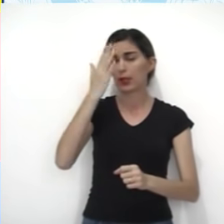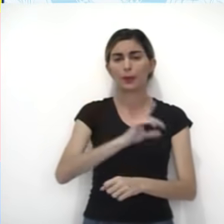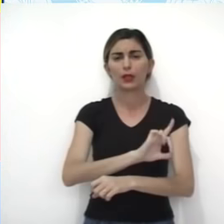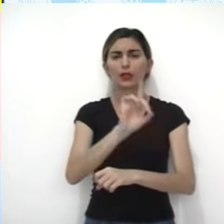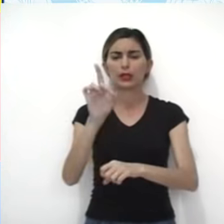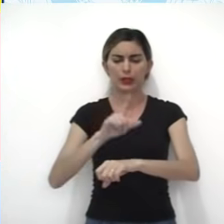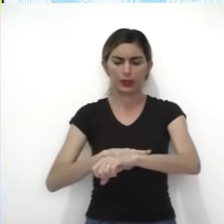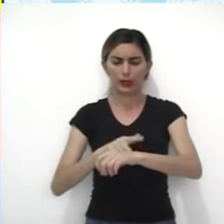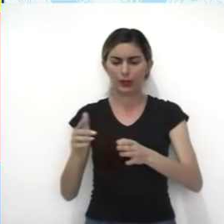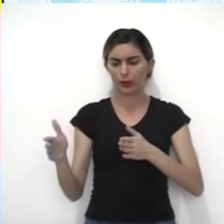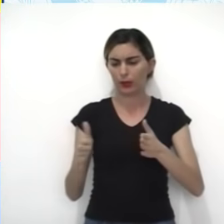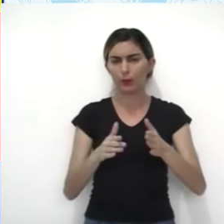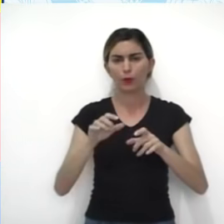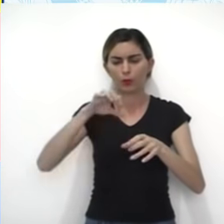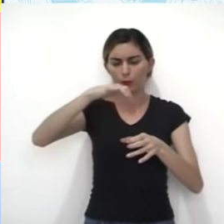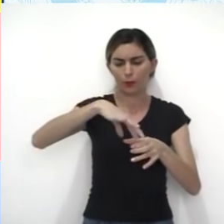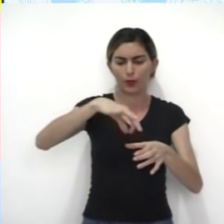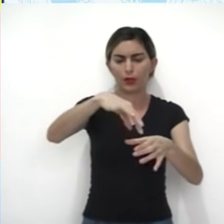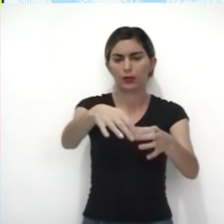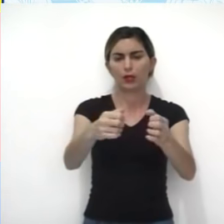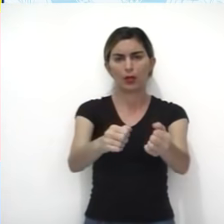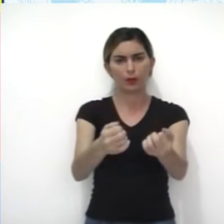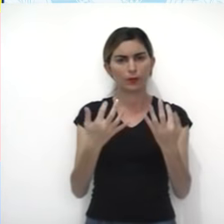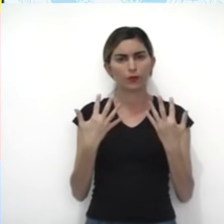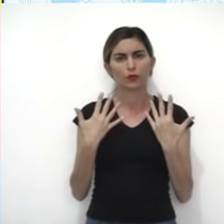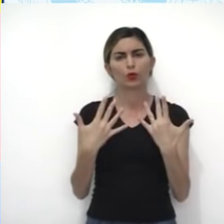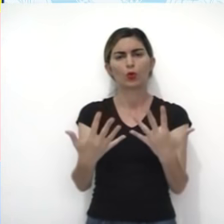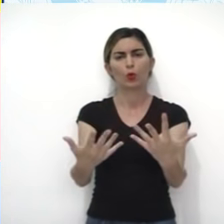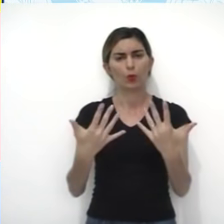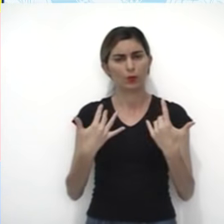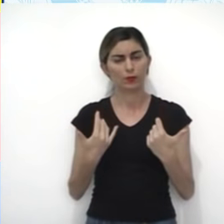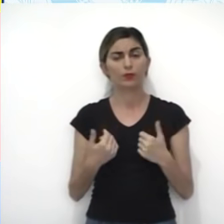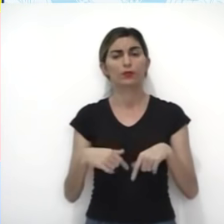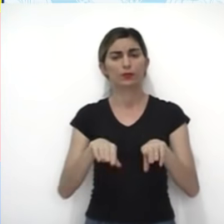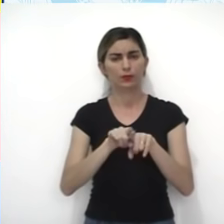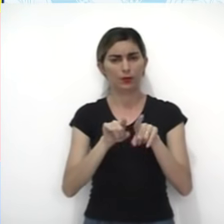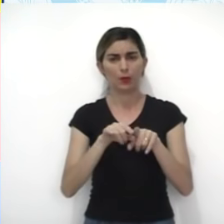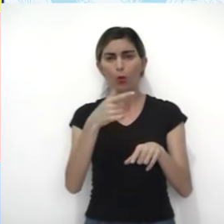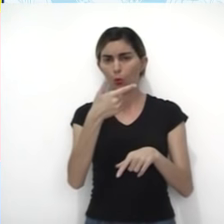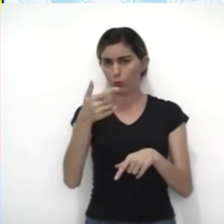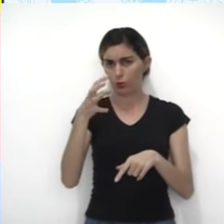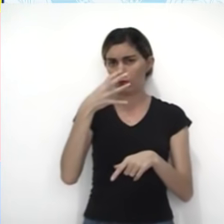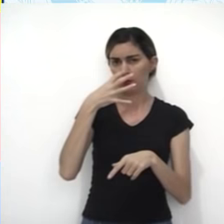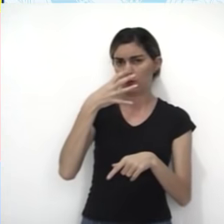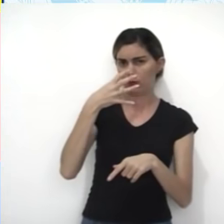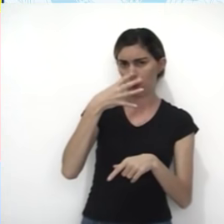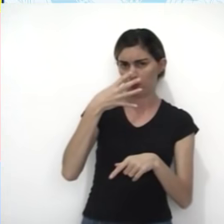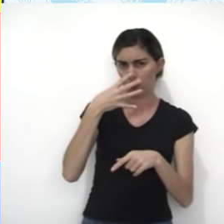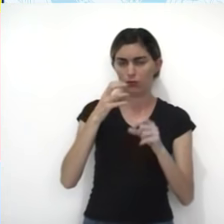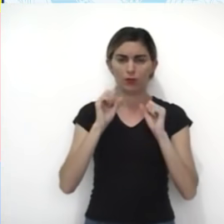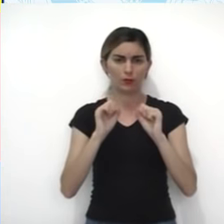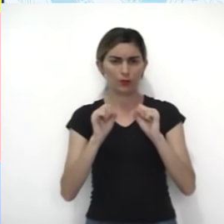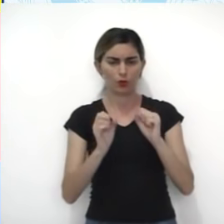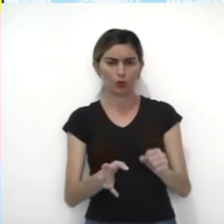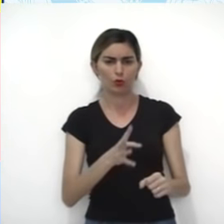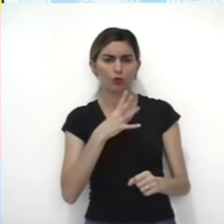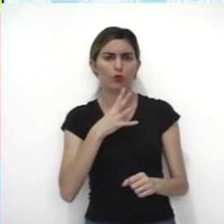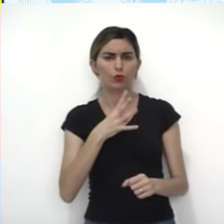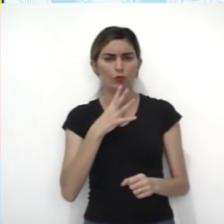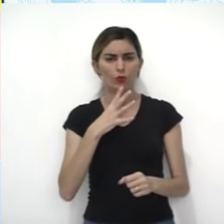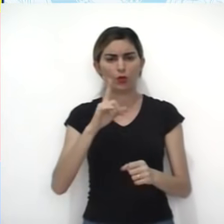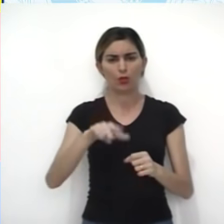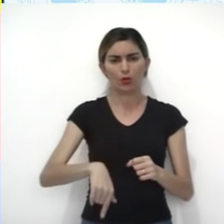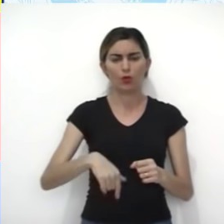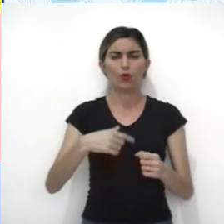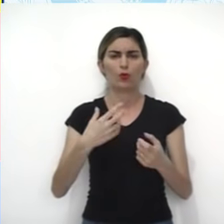saber qual o momento de plantar e de colher outra observatório astronômico que nós